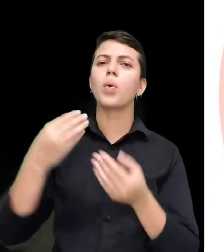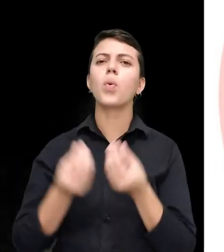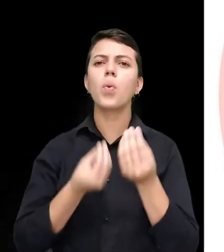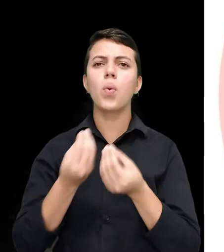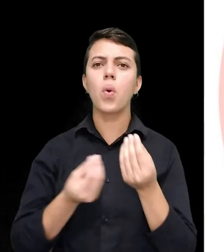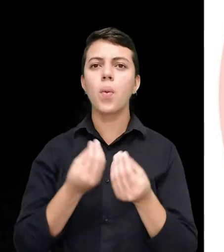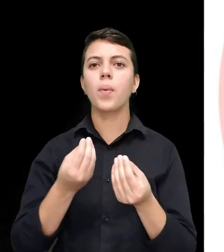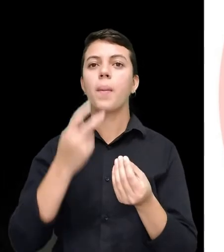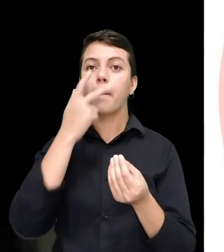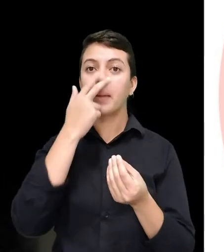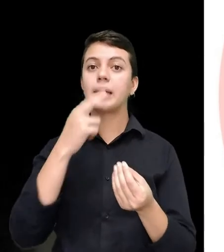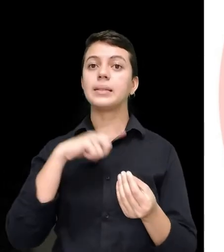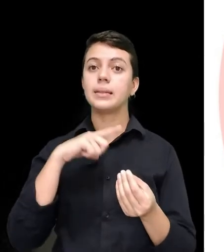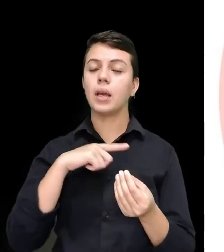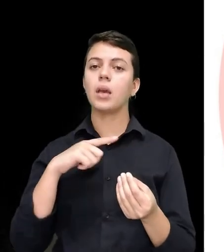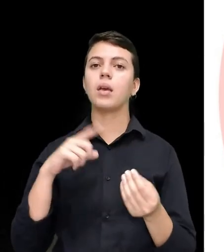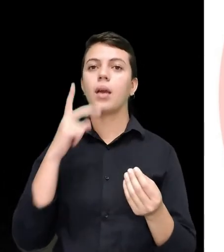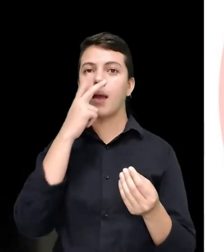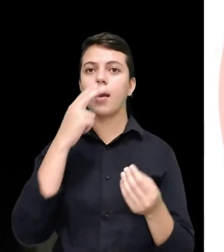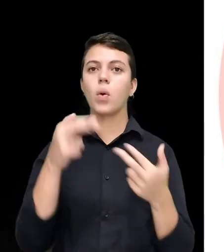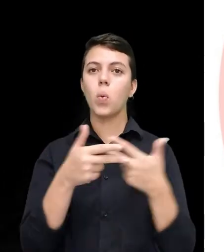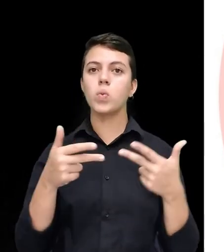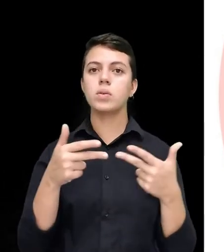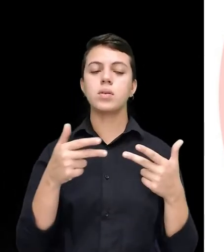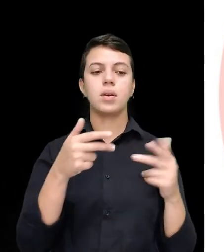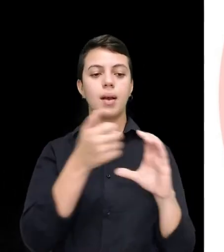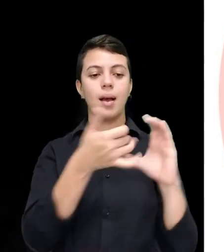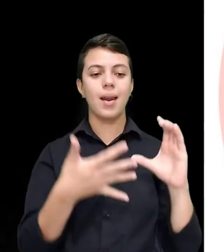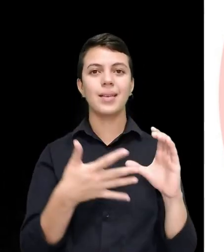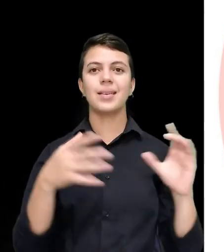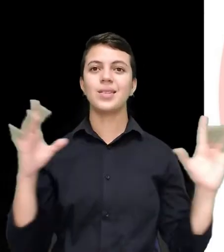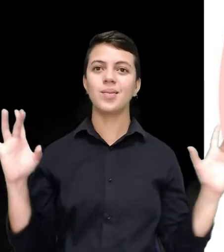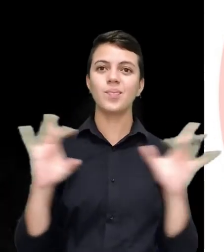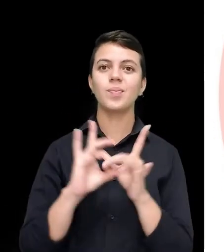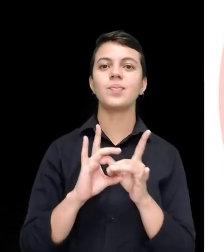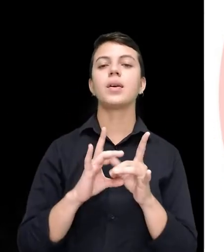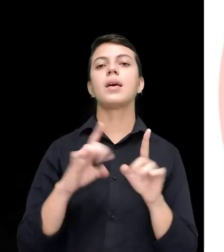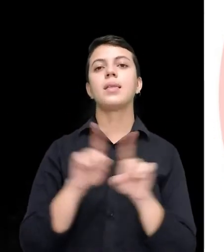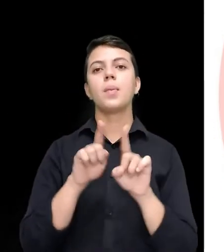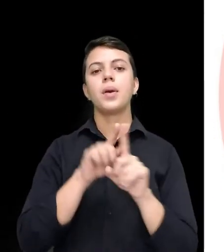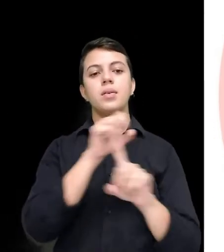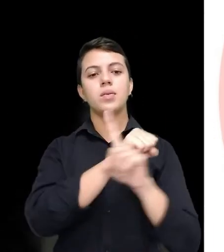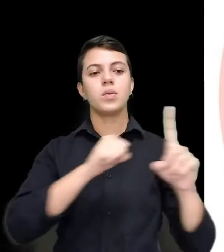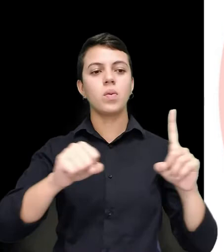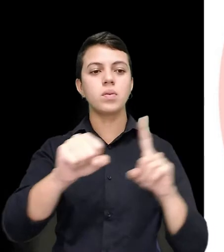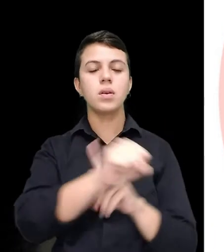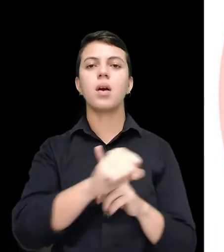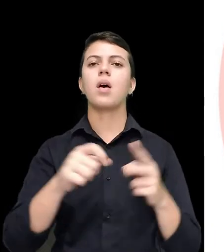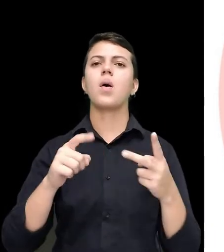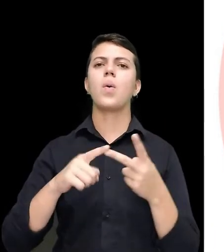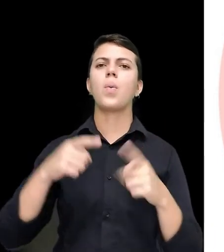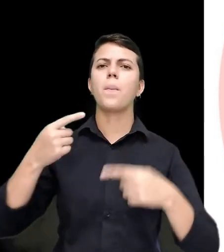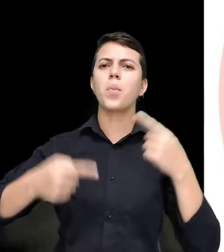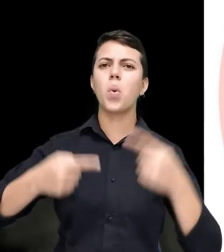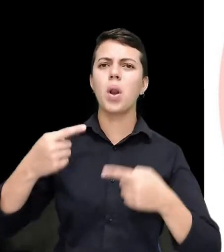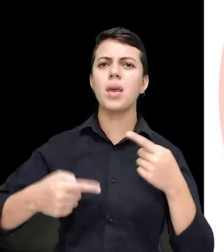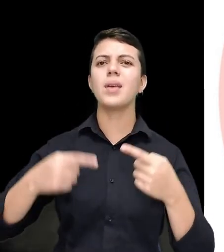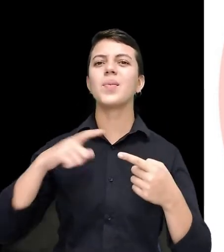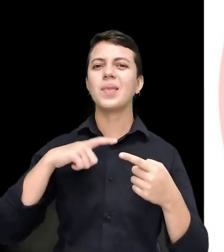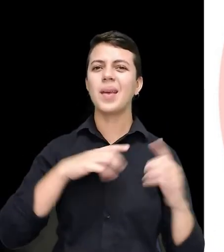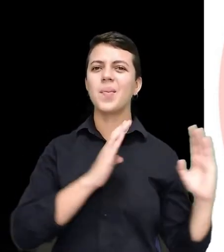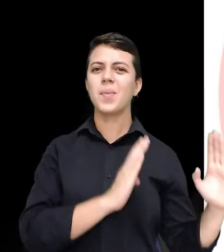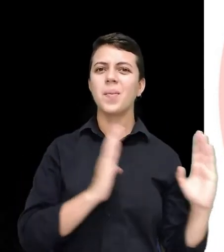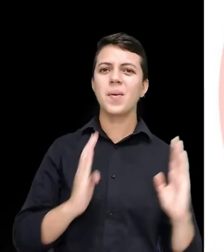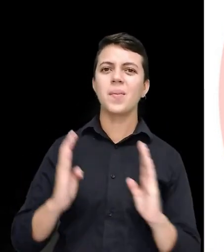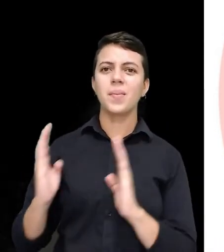importante porque tudo isso está vinculado a muitos aspectos políticos e históricos de cada época e faz a